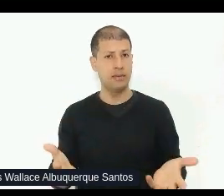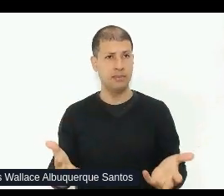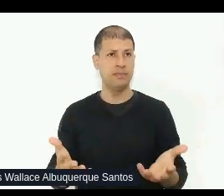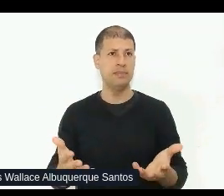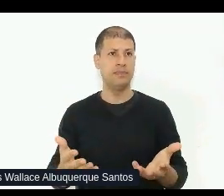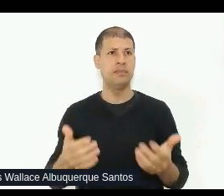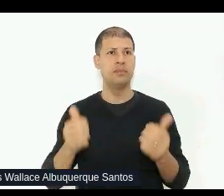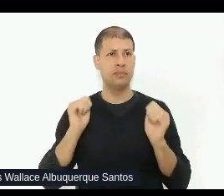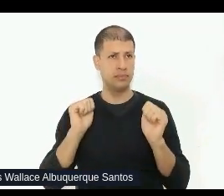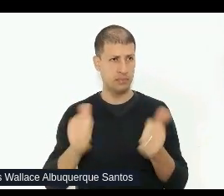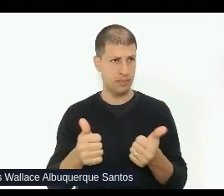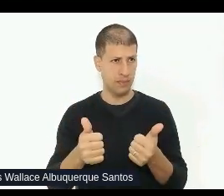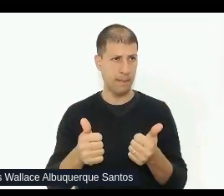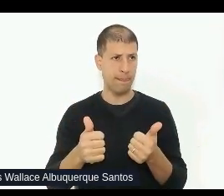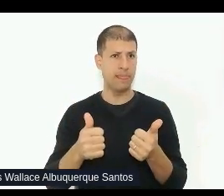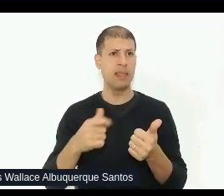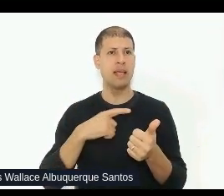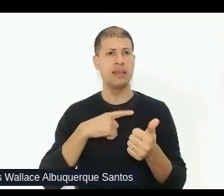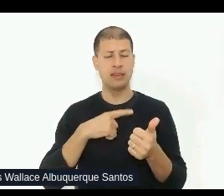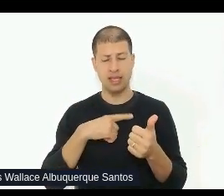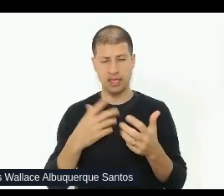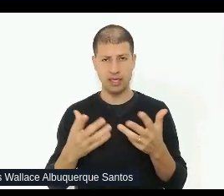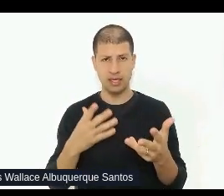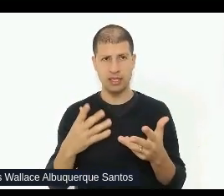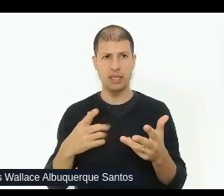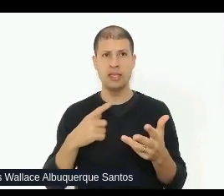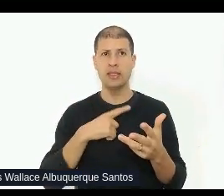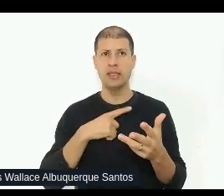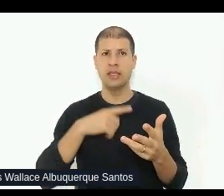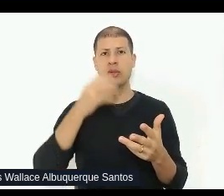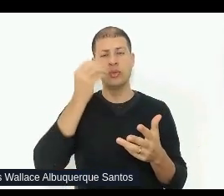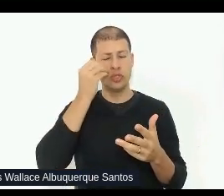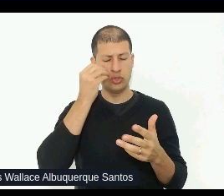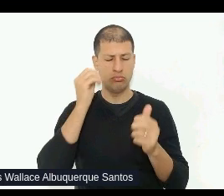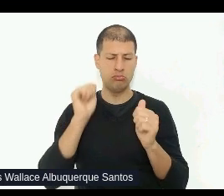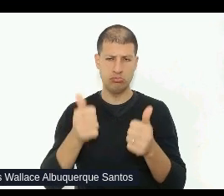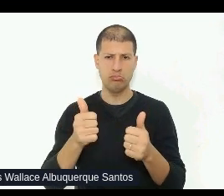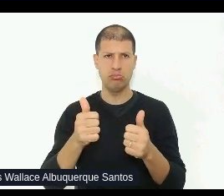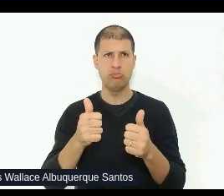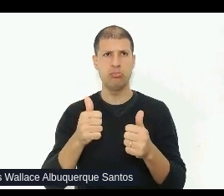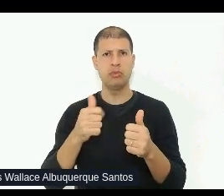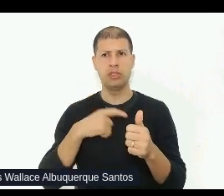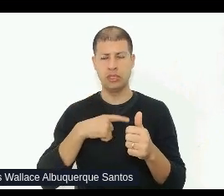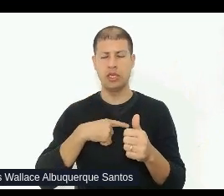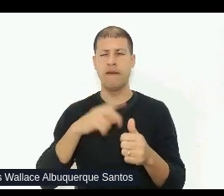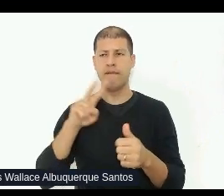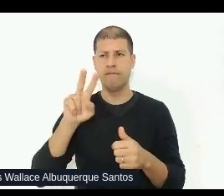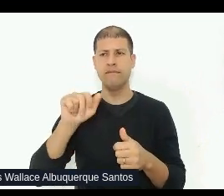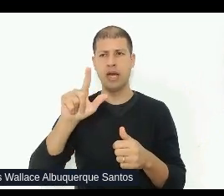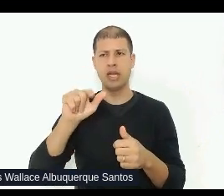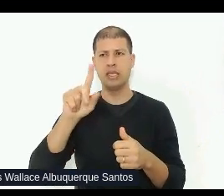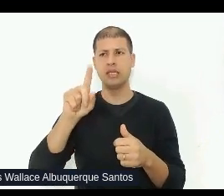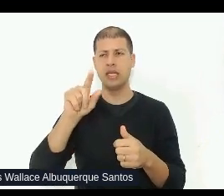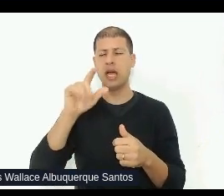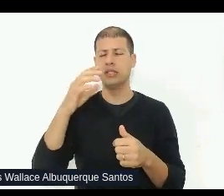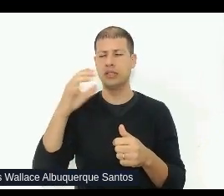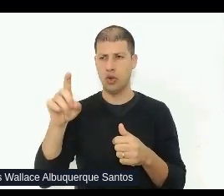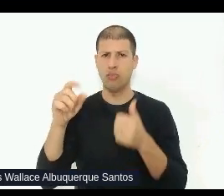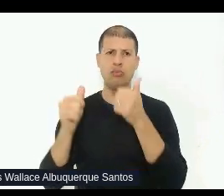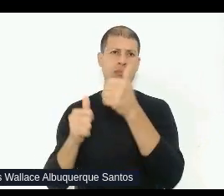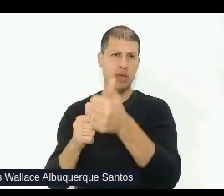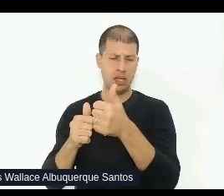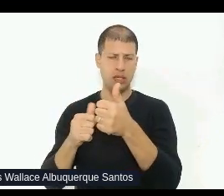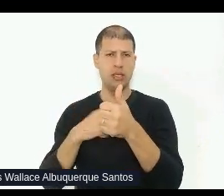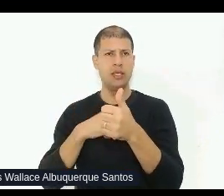beleza, tem o protótipo, meio que validado ali, o pessoal. Já